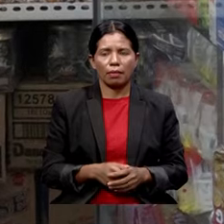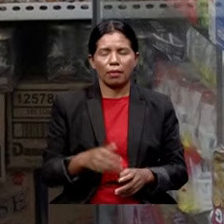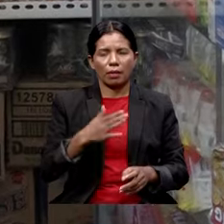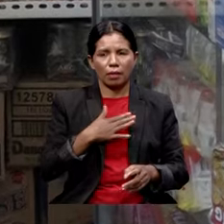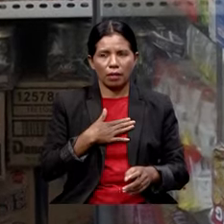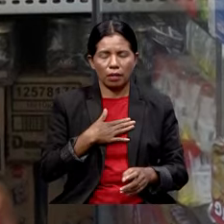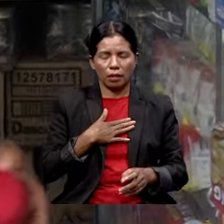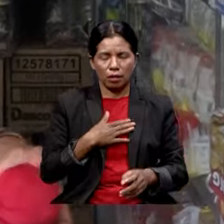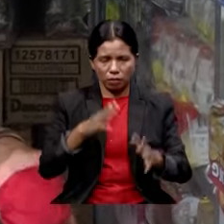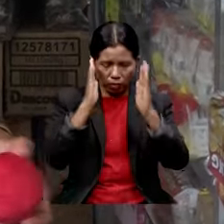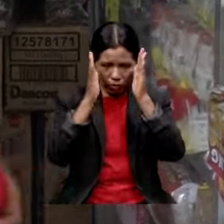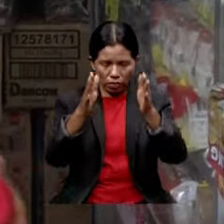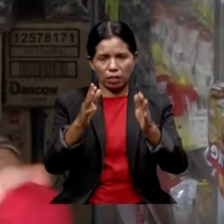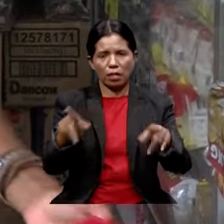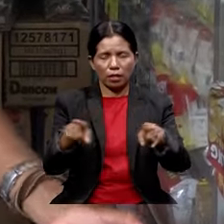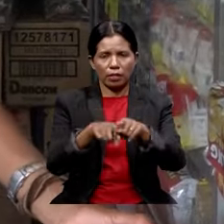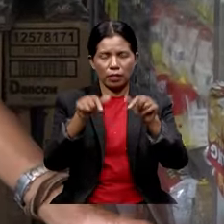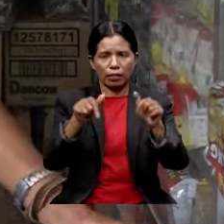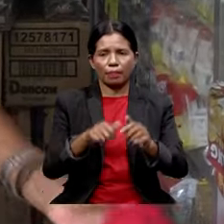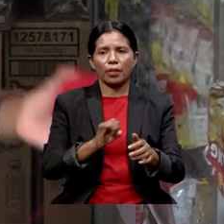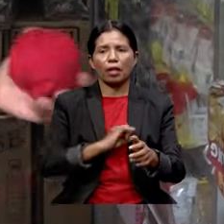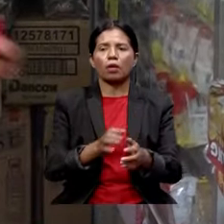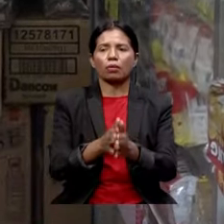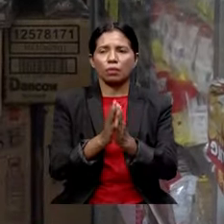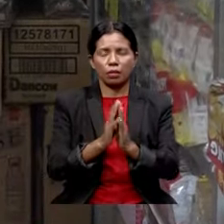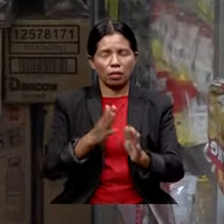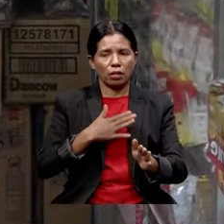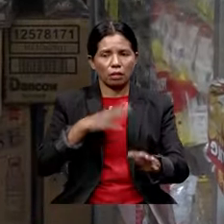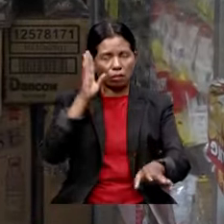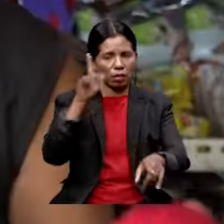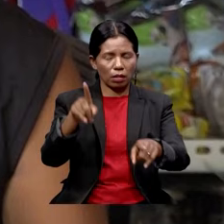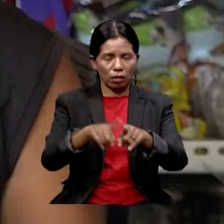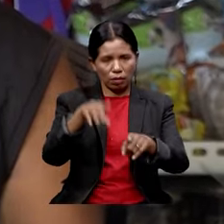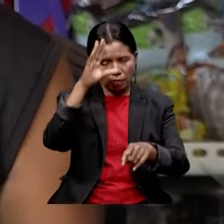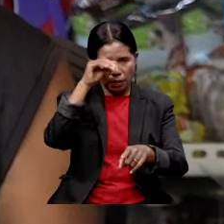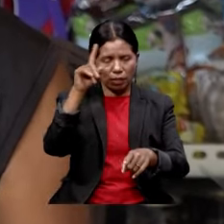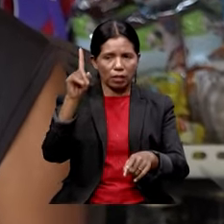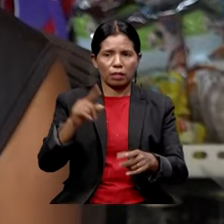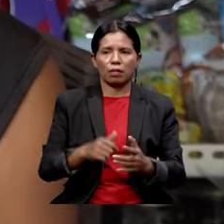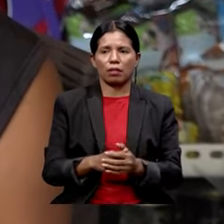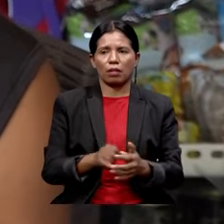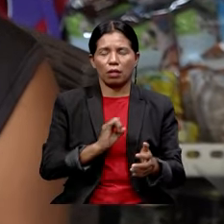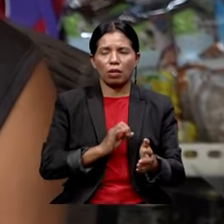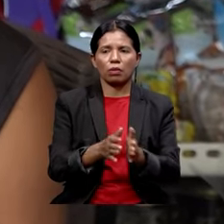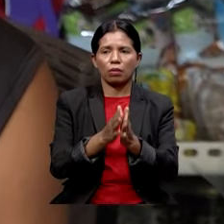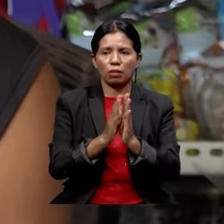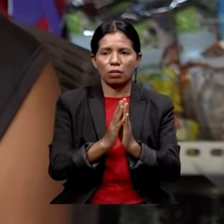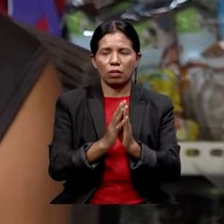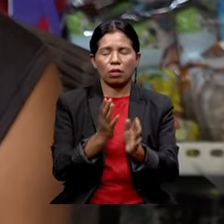hauna prinsipu hanesane. Hausu haunia alen mane ira izala santana hausu ni hola